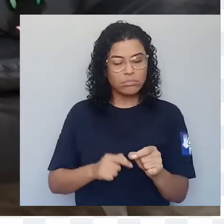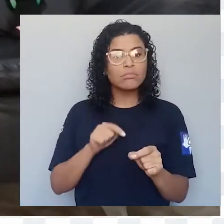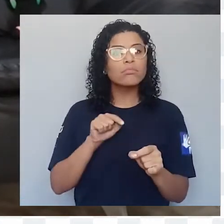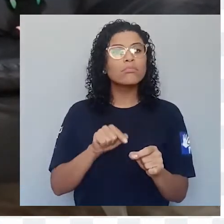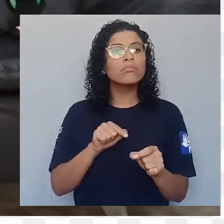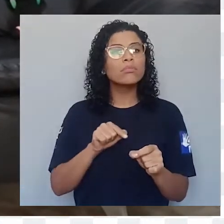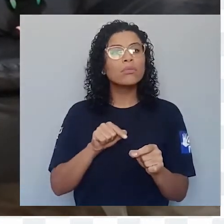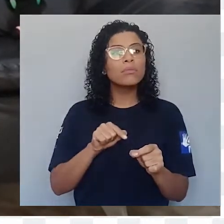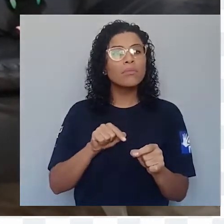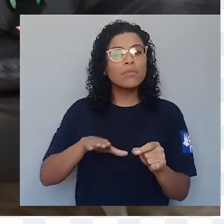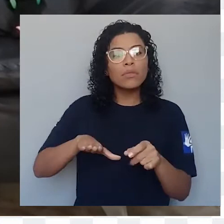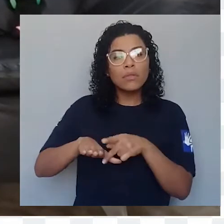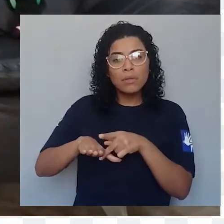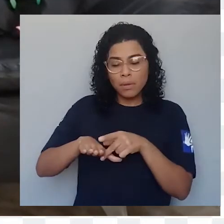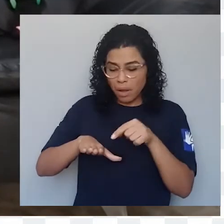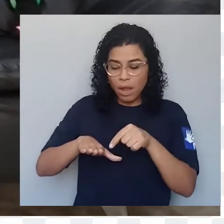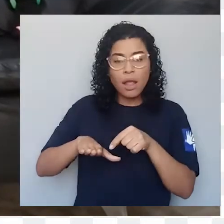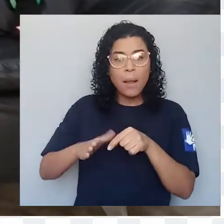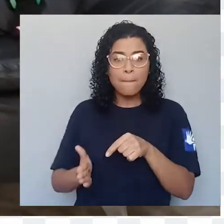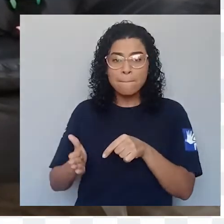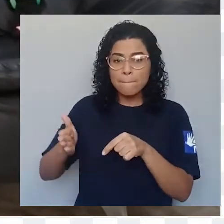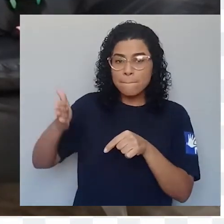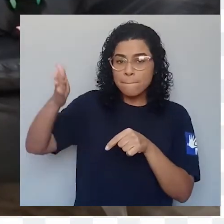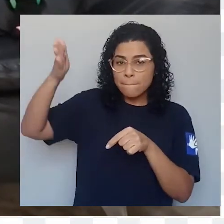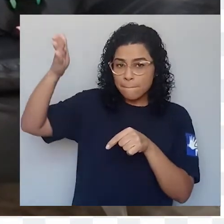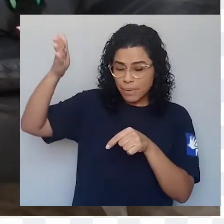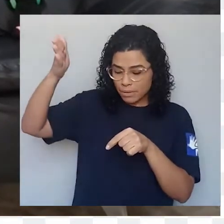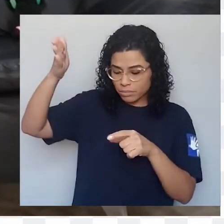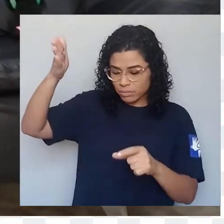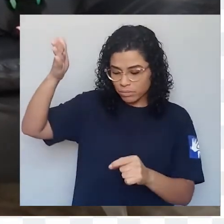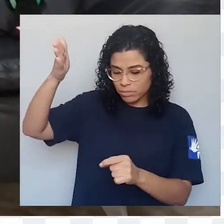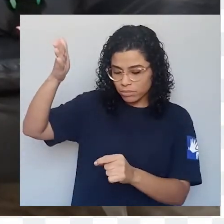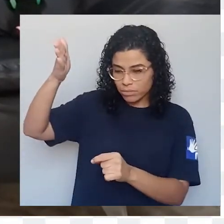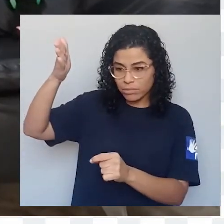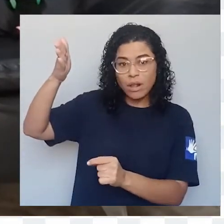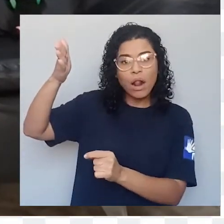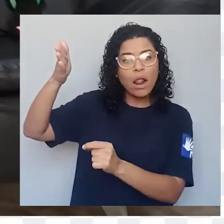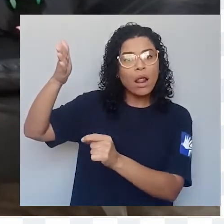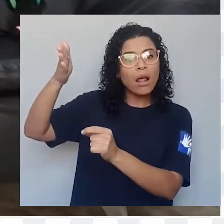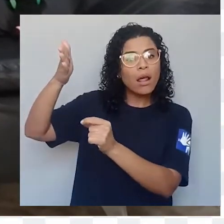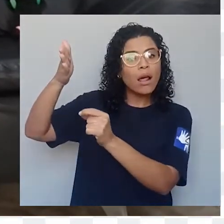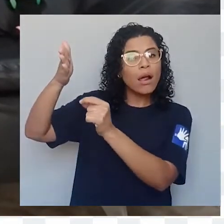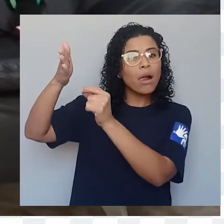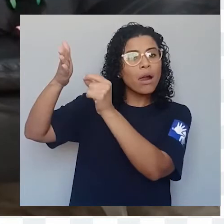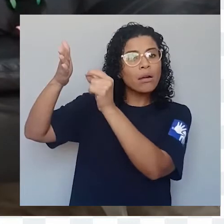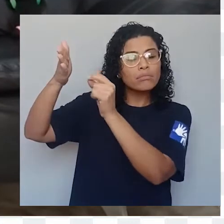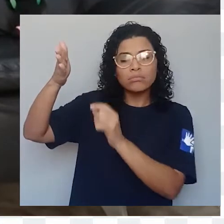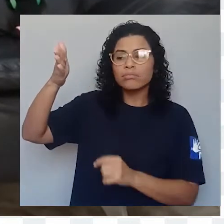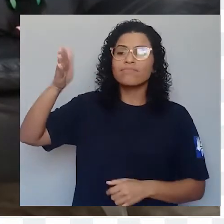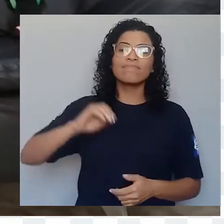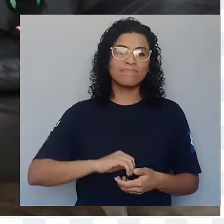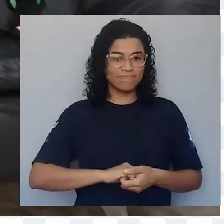formiga chegou no pé da parede e começou a escalar,